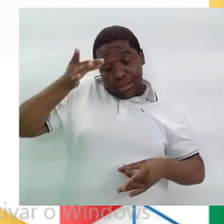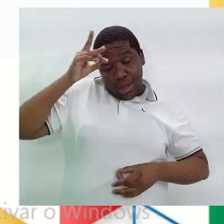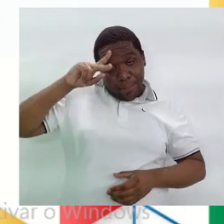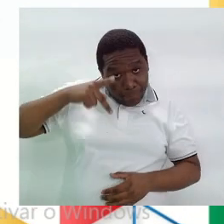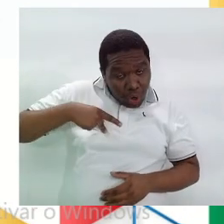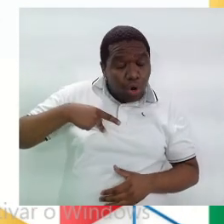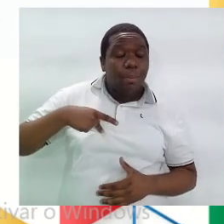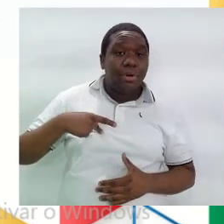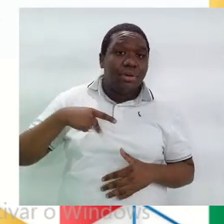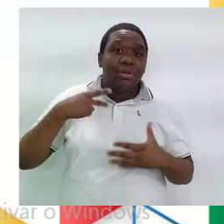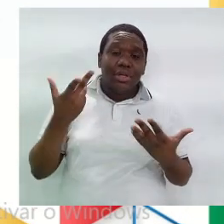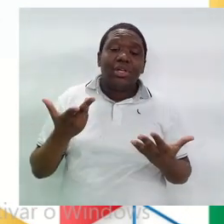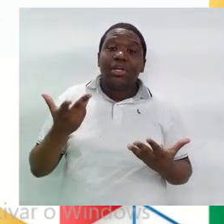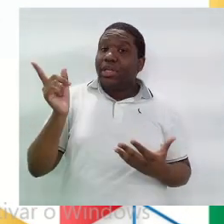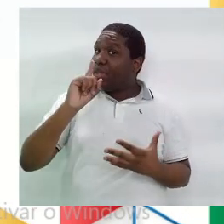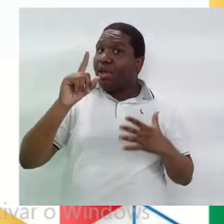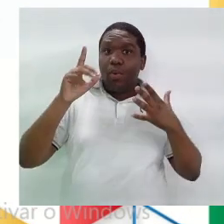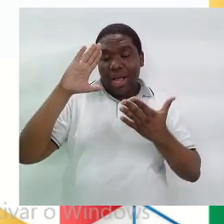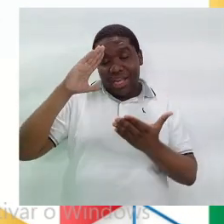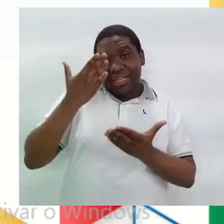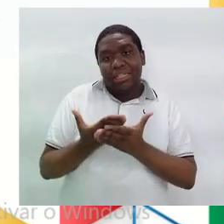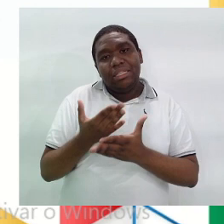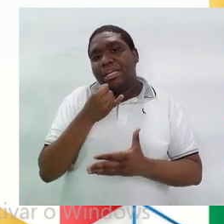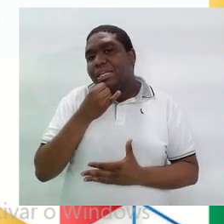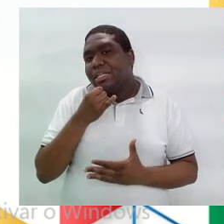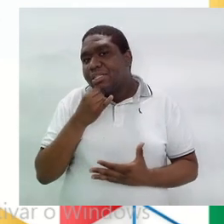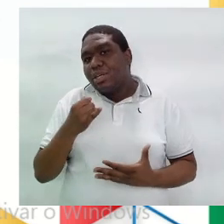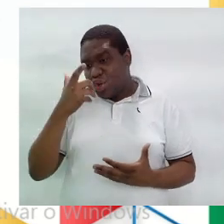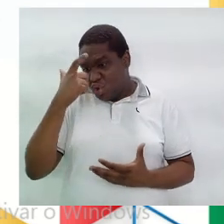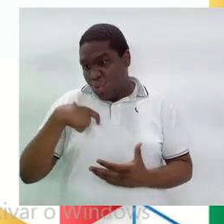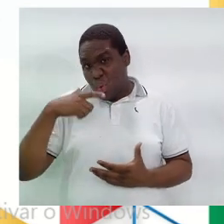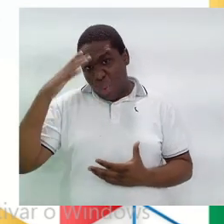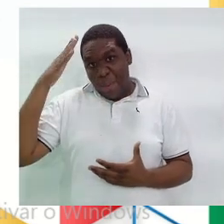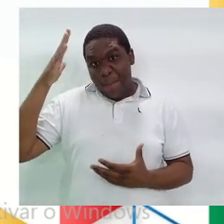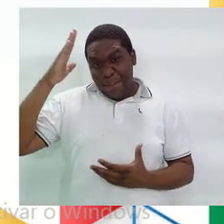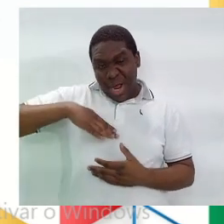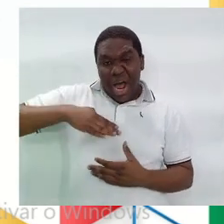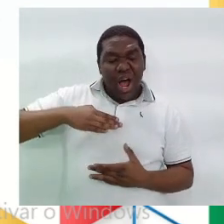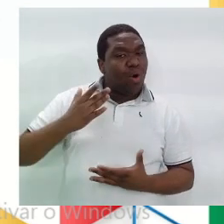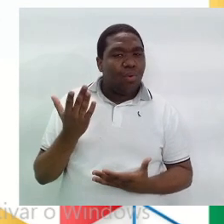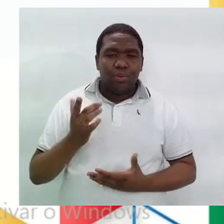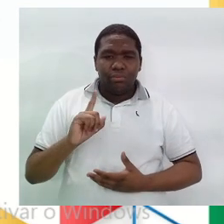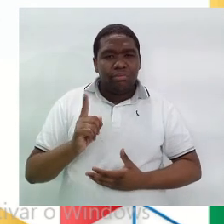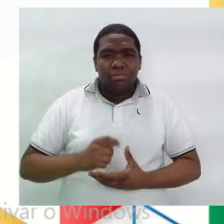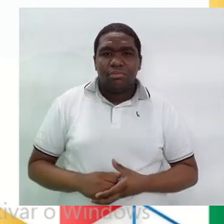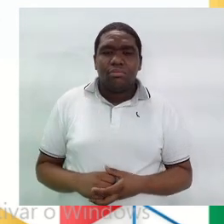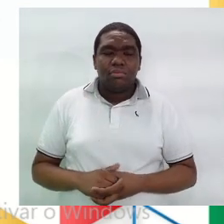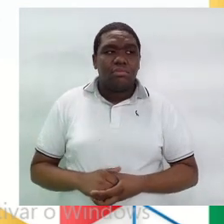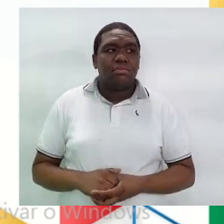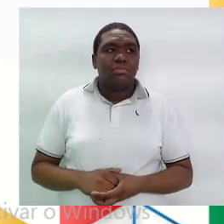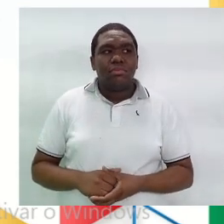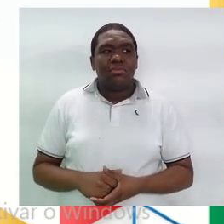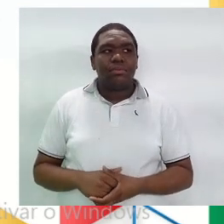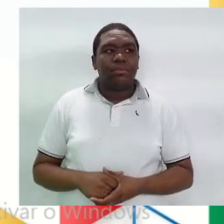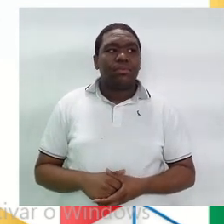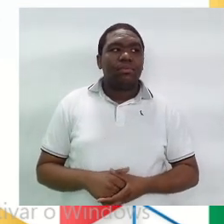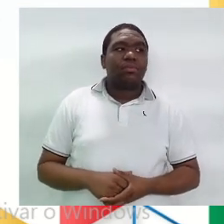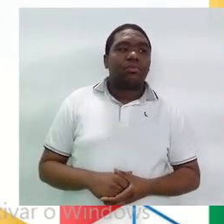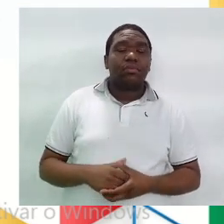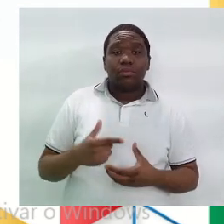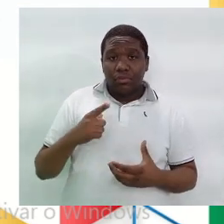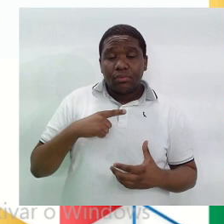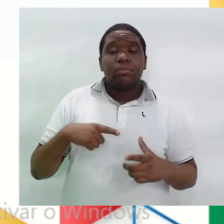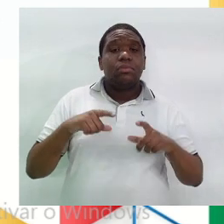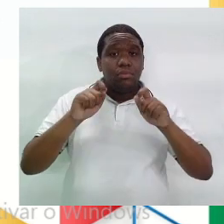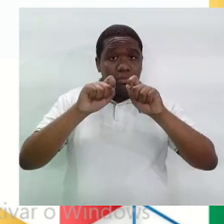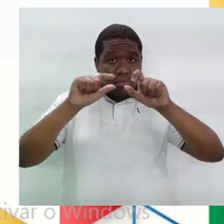lei tríplice, e não acreditam em que? Na personificação do mal. Olhem aí, vamos ver na tela, nós